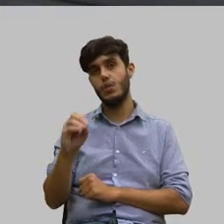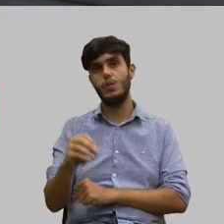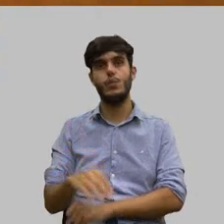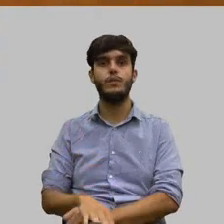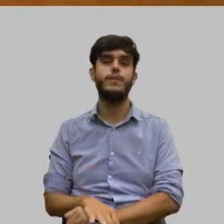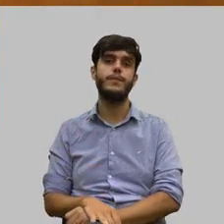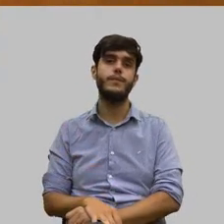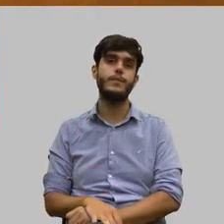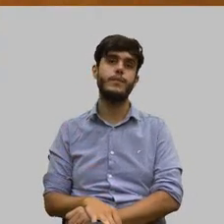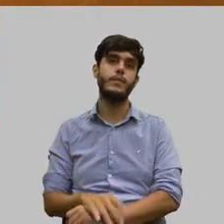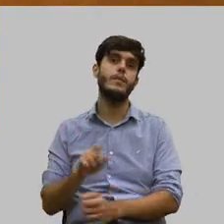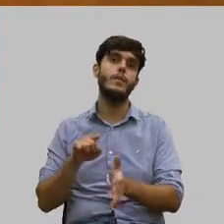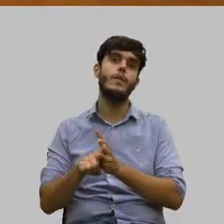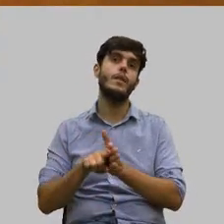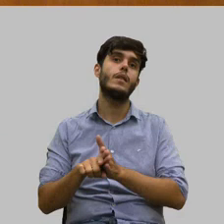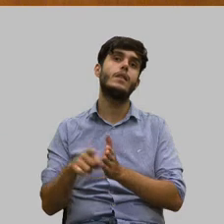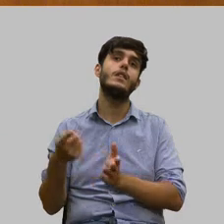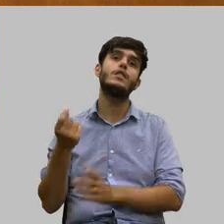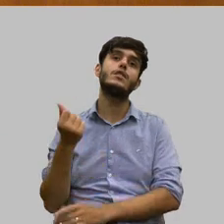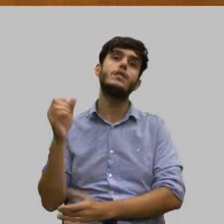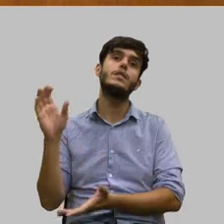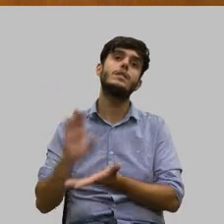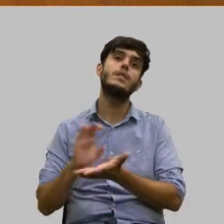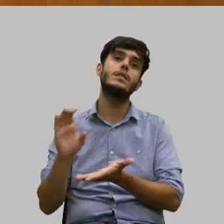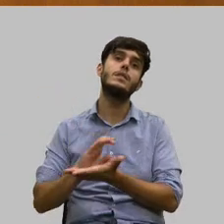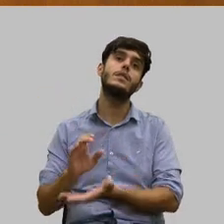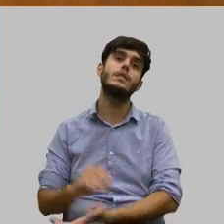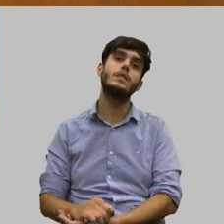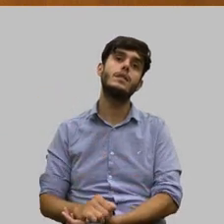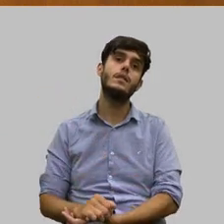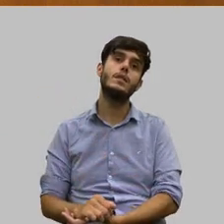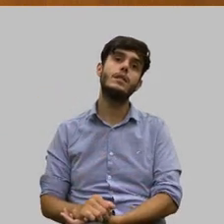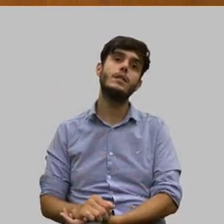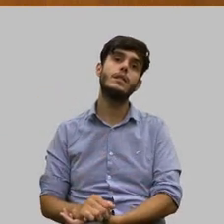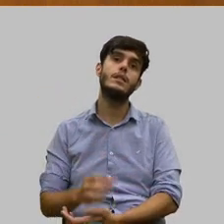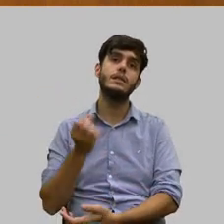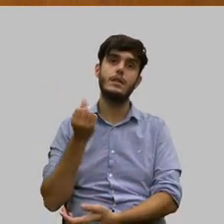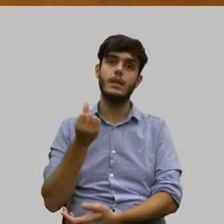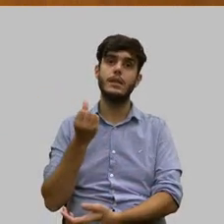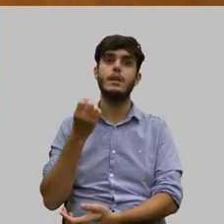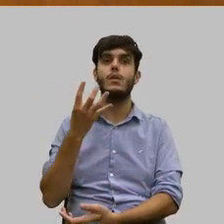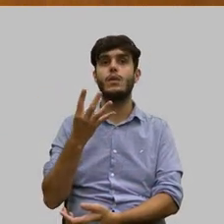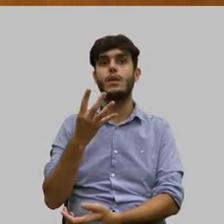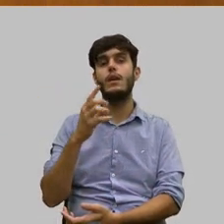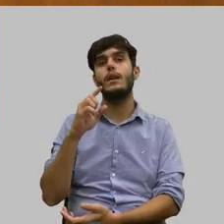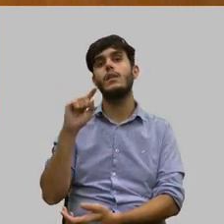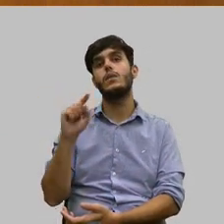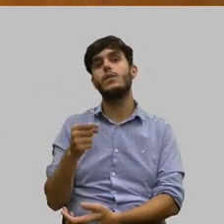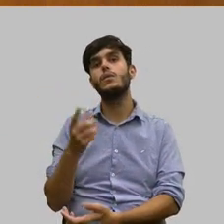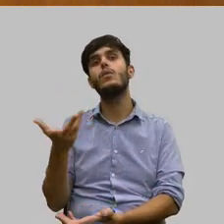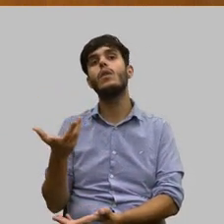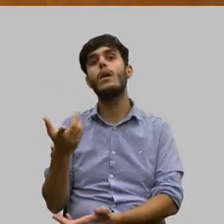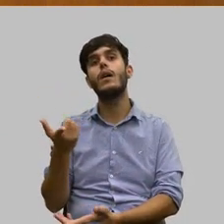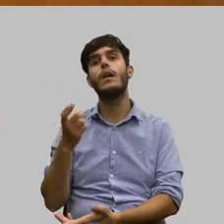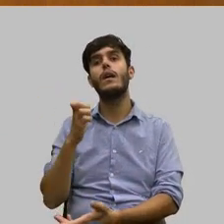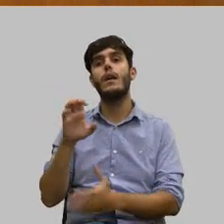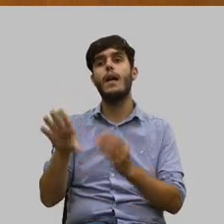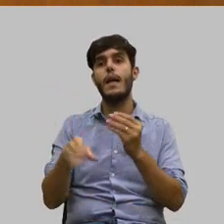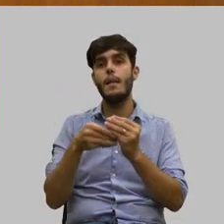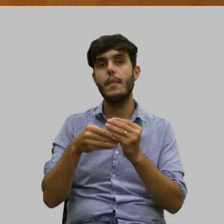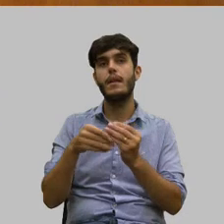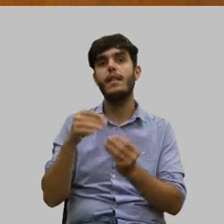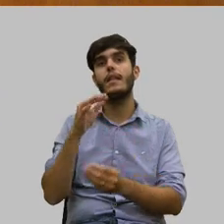é então e de onde vem esses outros Comandante 64 e alguma coisa emendas federais emendas estaduais